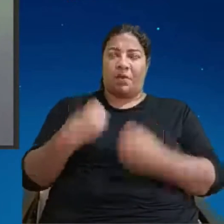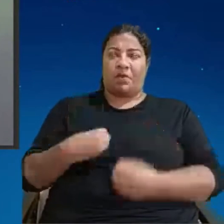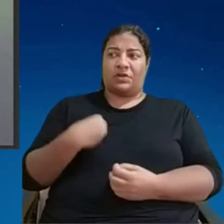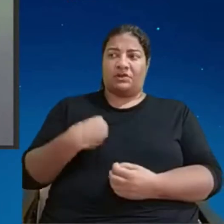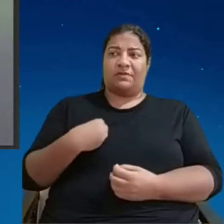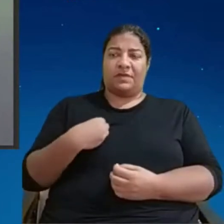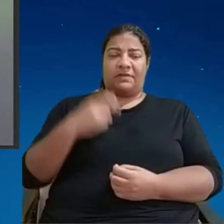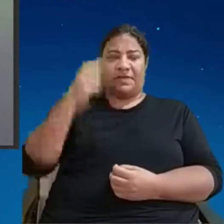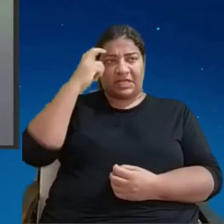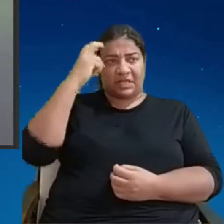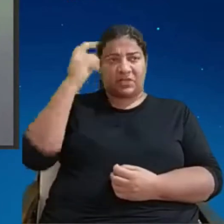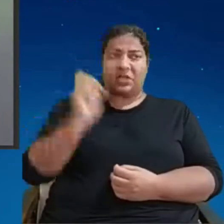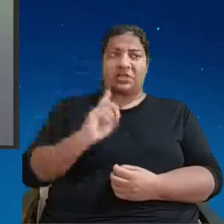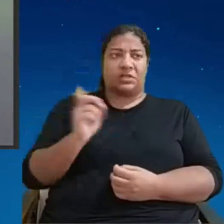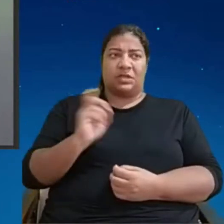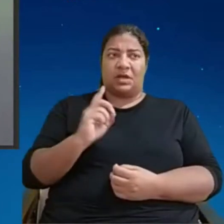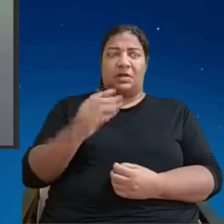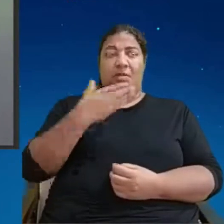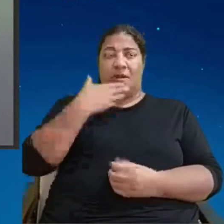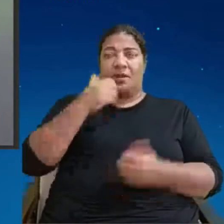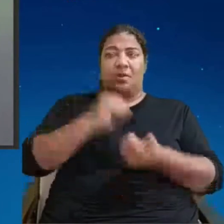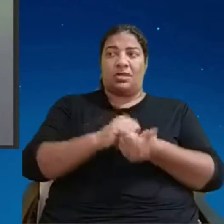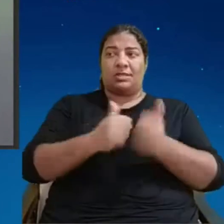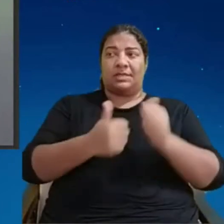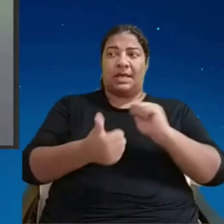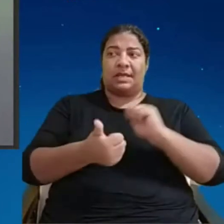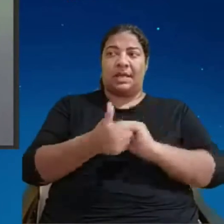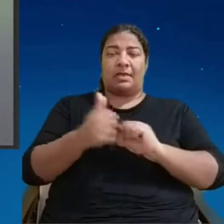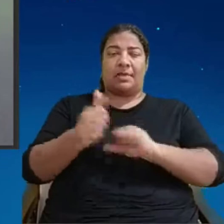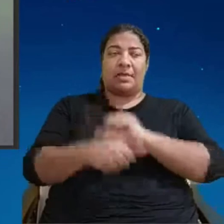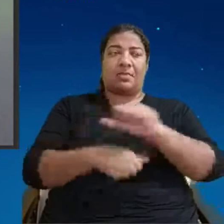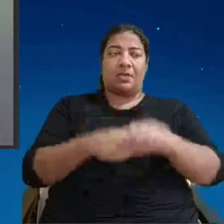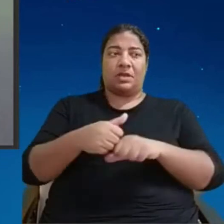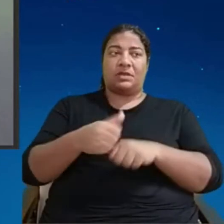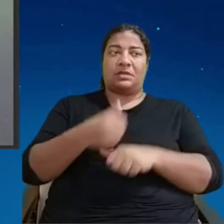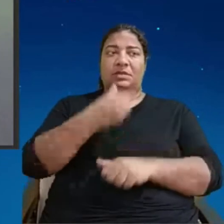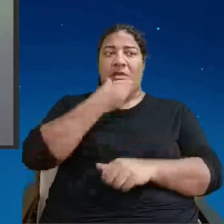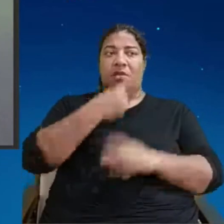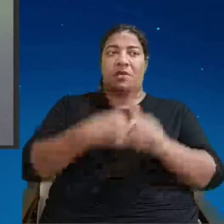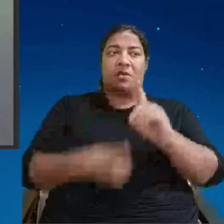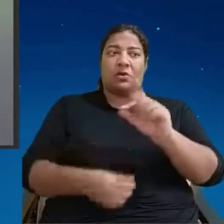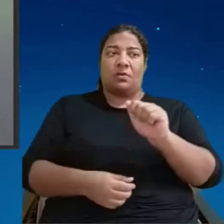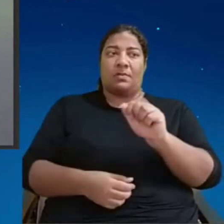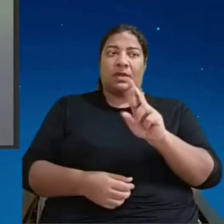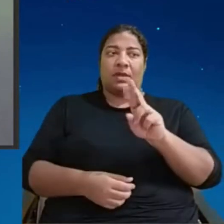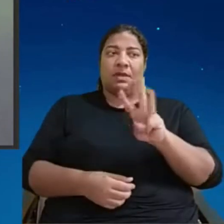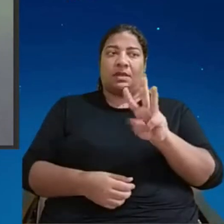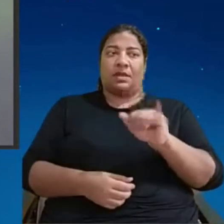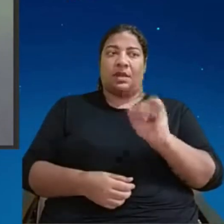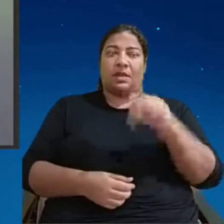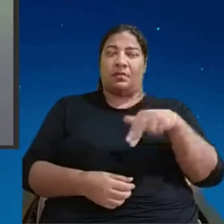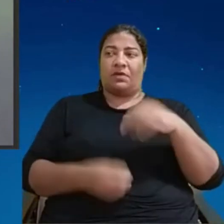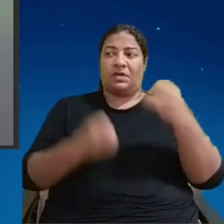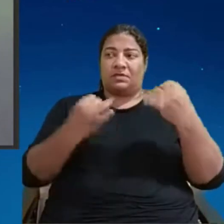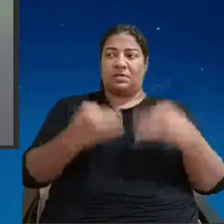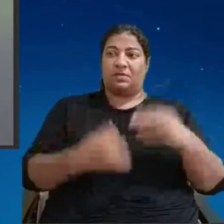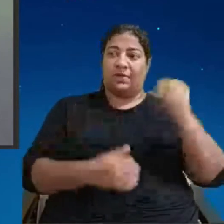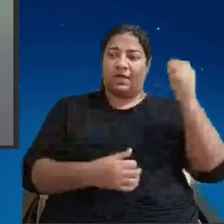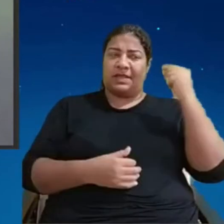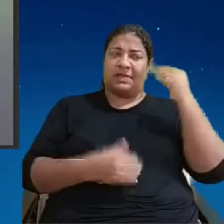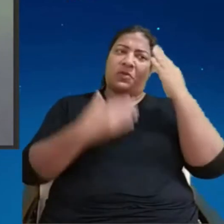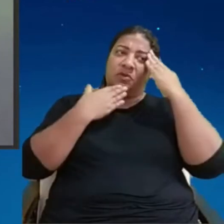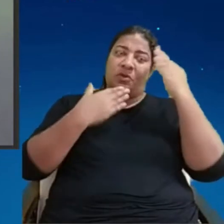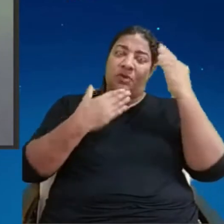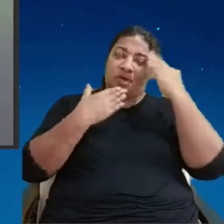mudanças. E isso não fui eu, foi o Darwin. Olha, meu Deus, quanto tempo tem isso, tá? Muito obrigada, eu fico aqui